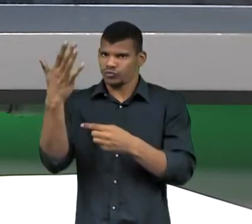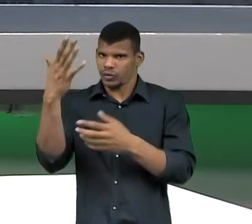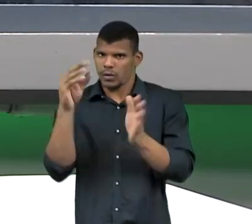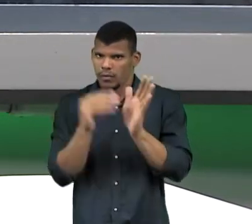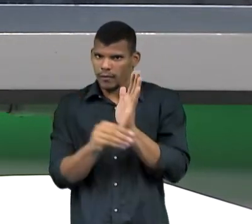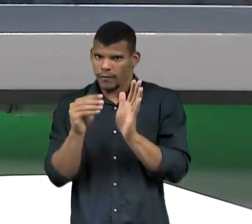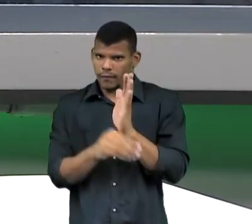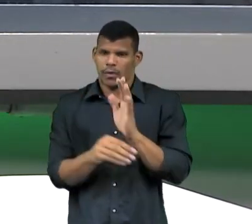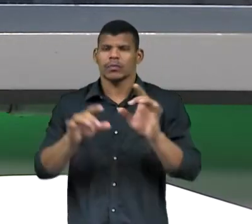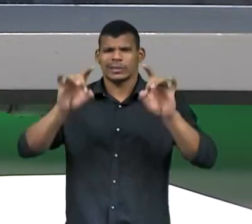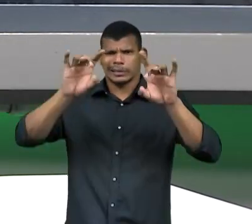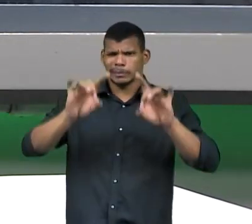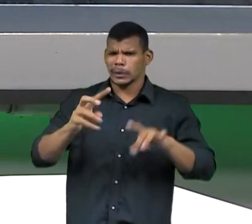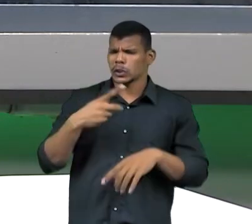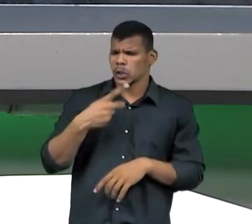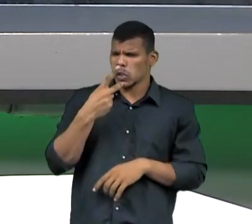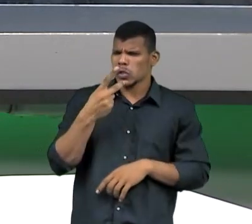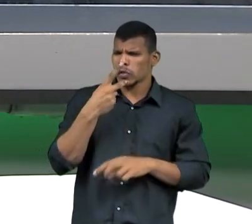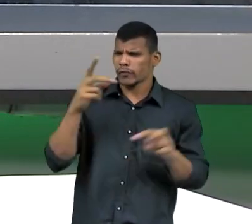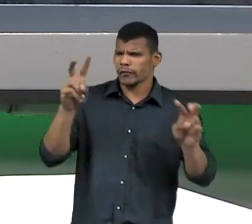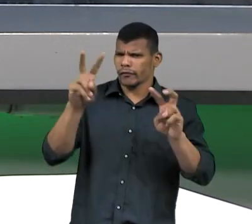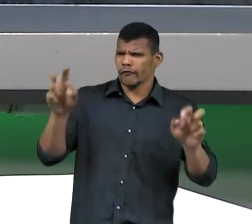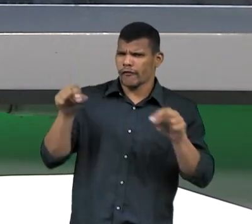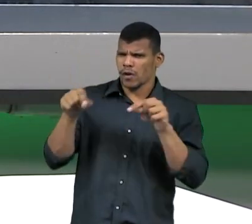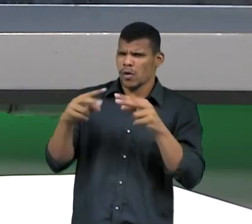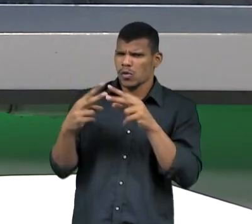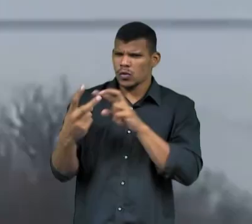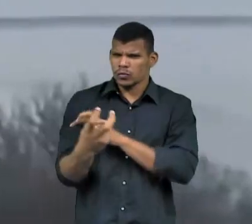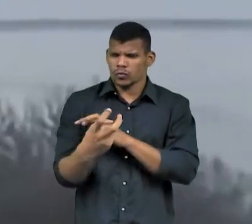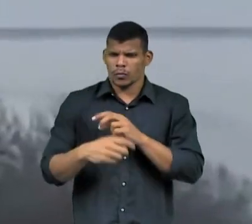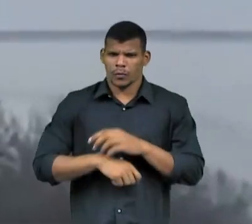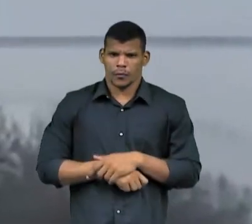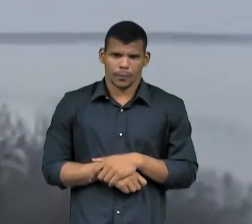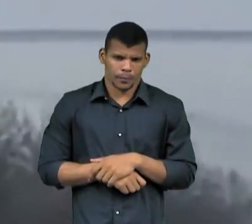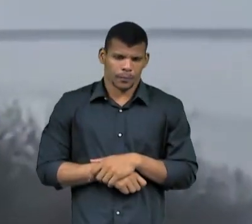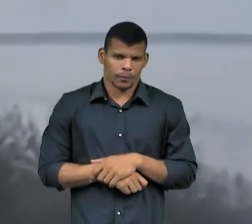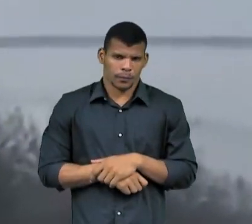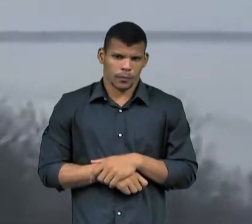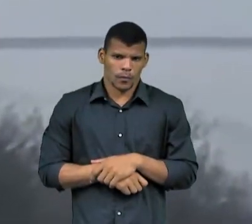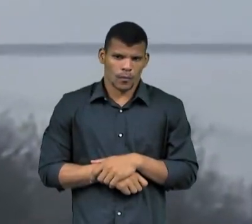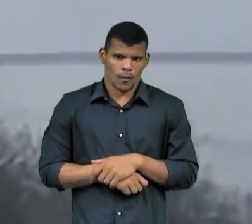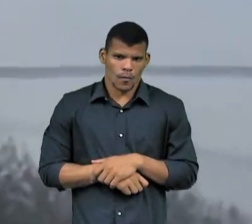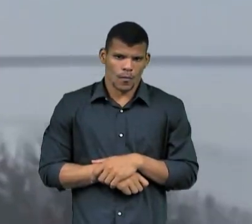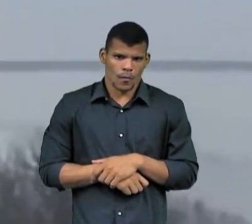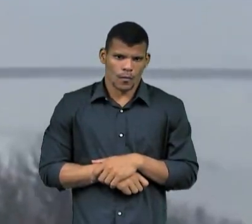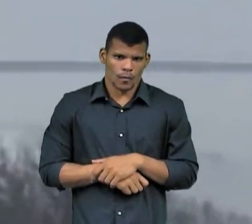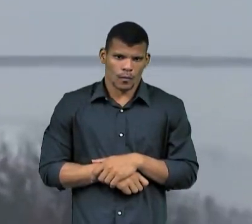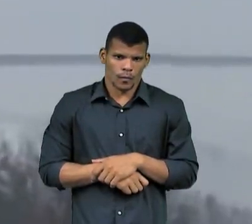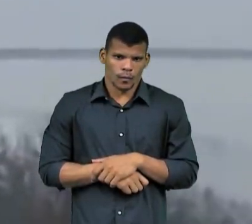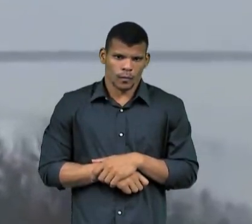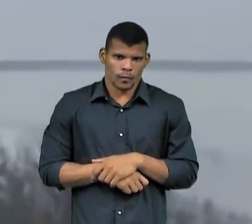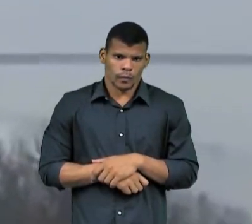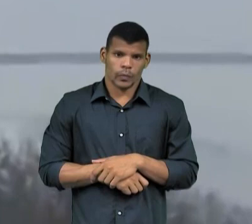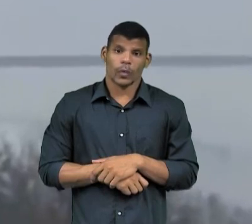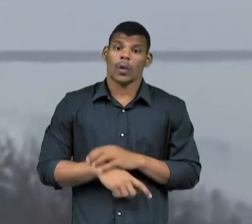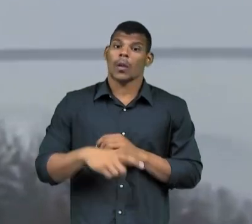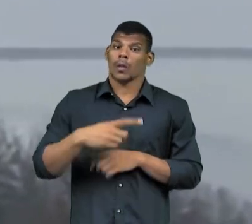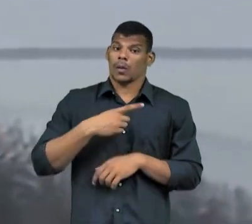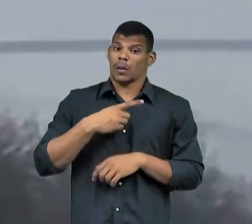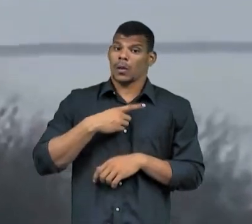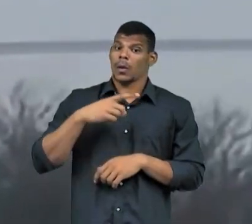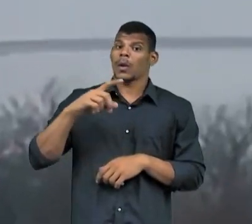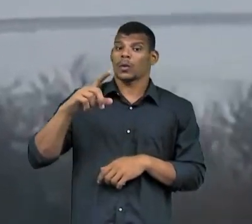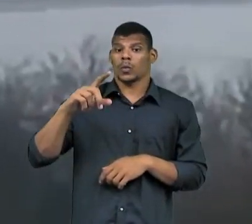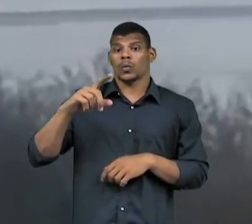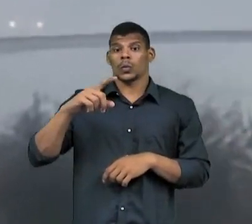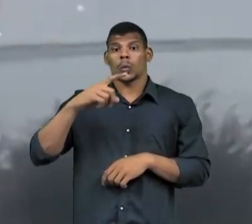os impactos deste aspecto do conflito. Além dos ataques armados que atingem a Ucrânia por